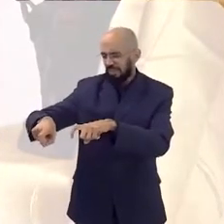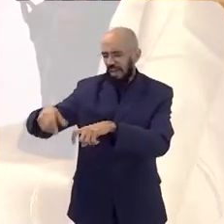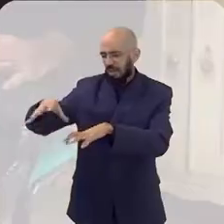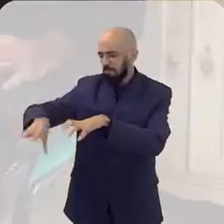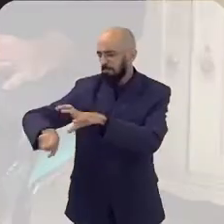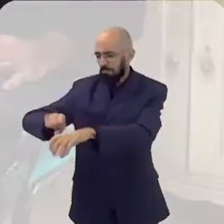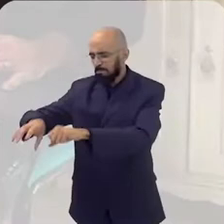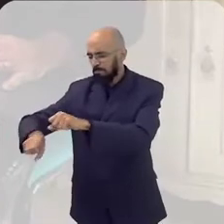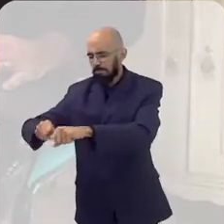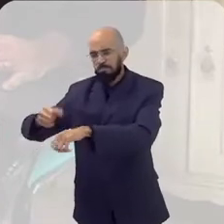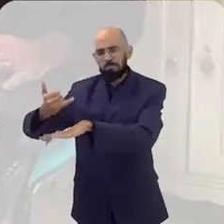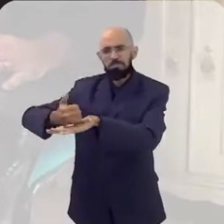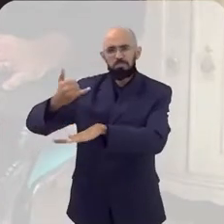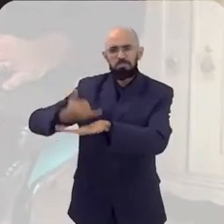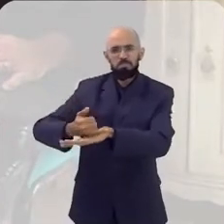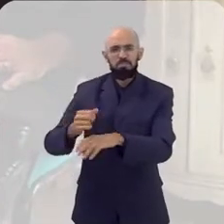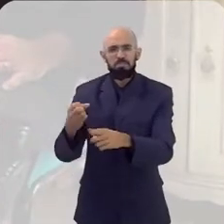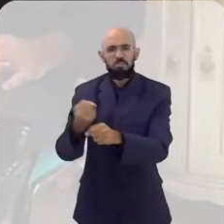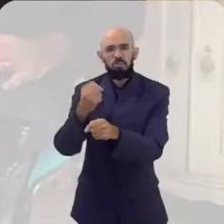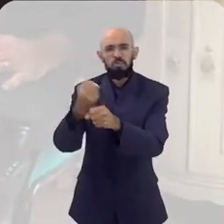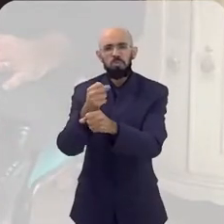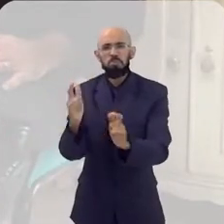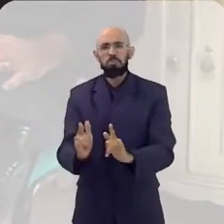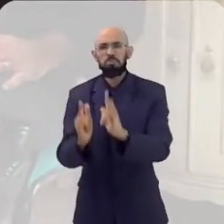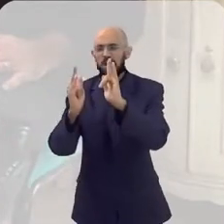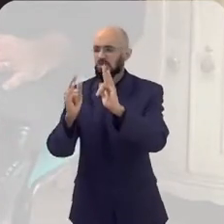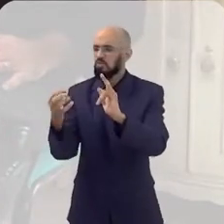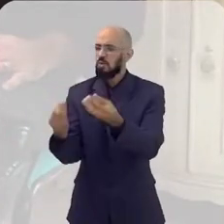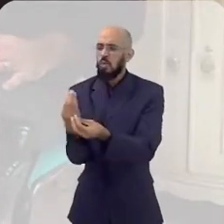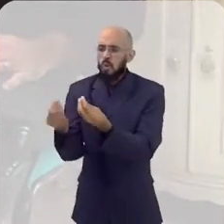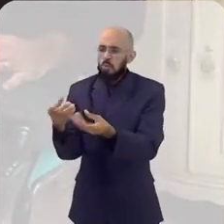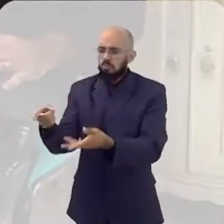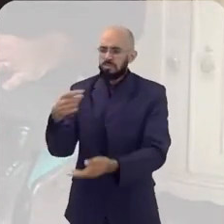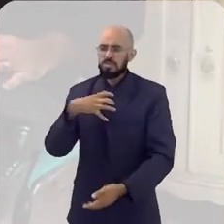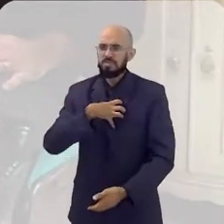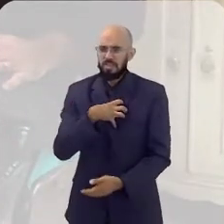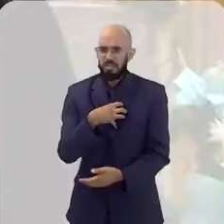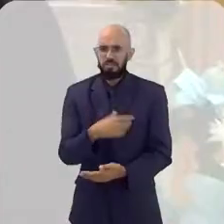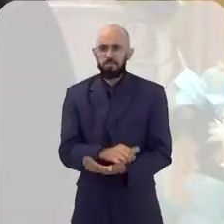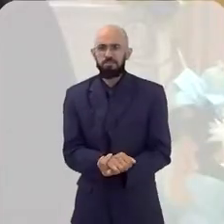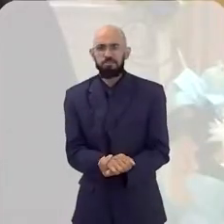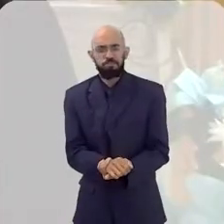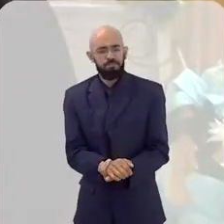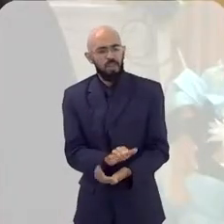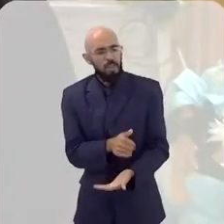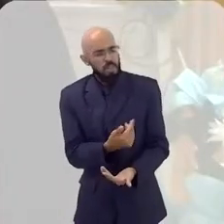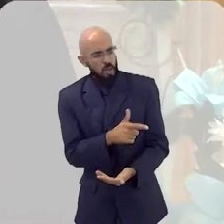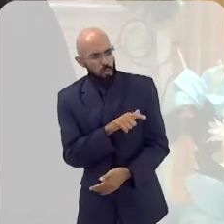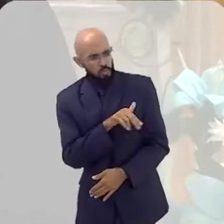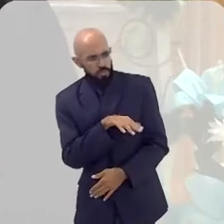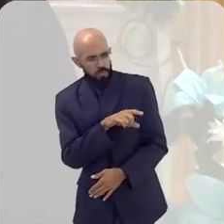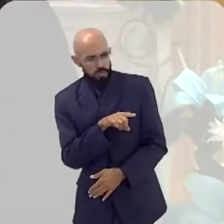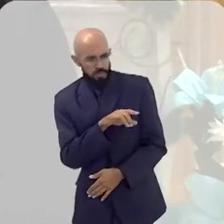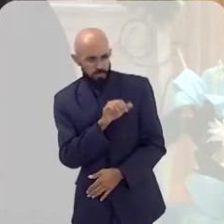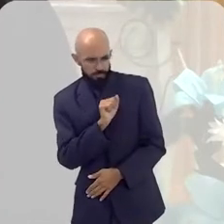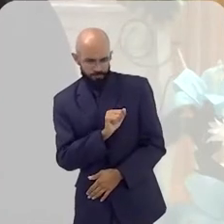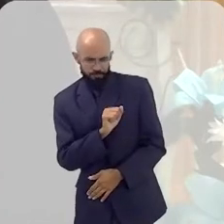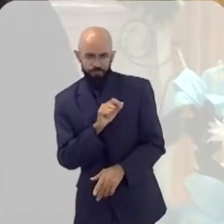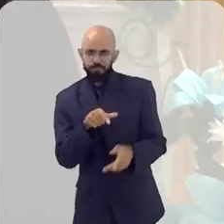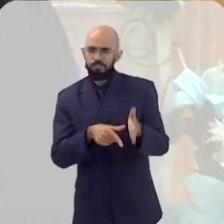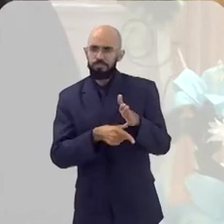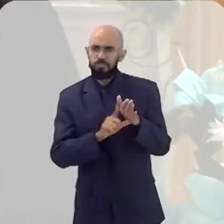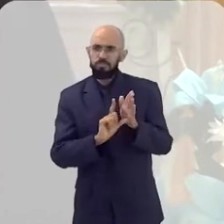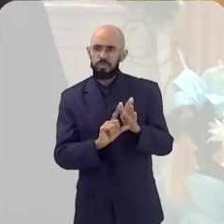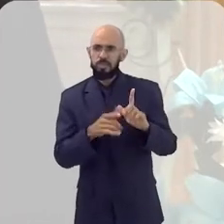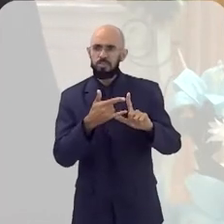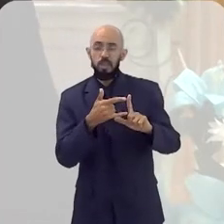garimpo, prédios e tudo que o seja. Como vocês sentem isso? Bem, Luzia, eu